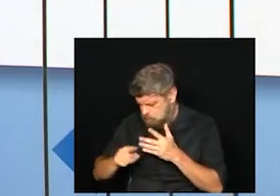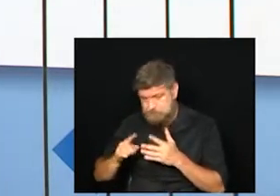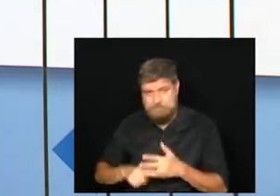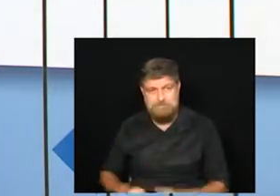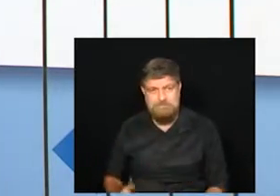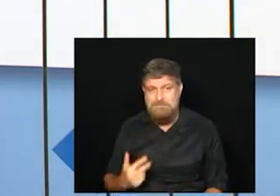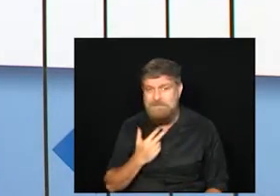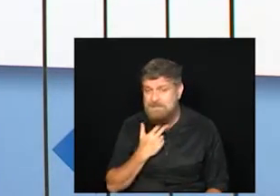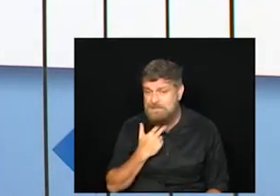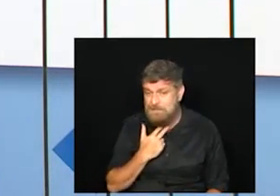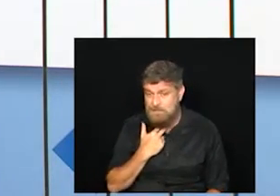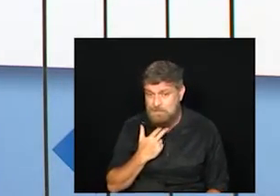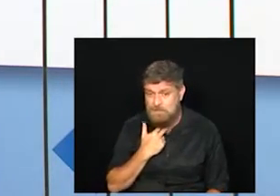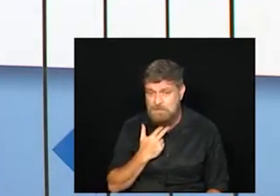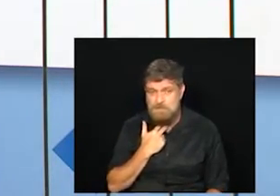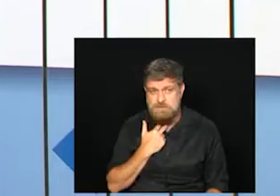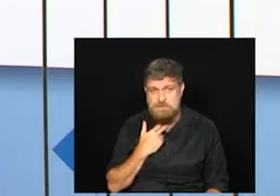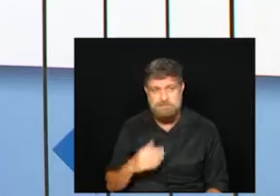não possa